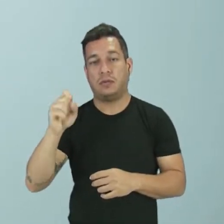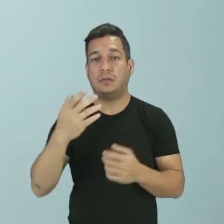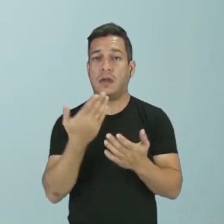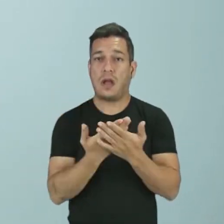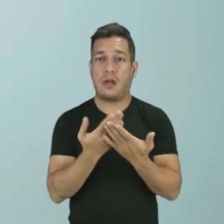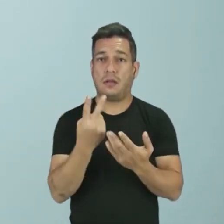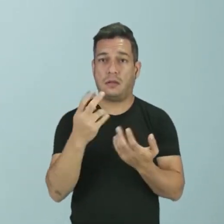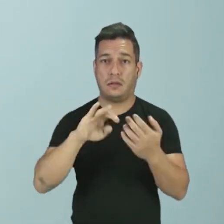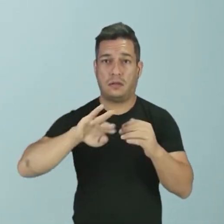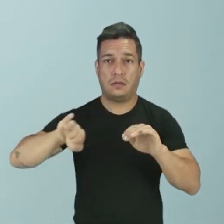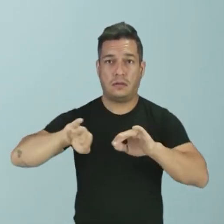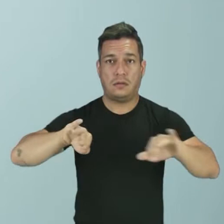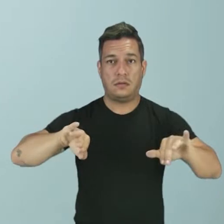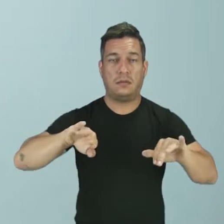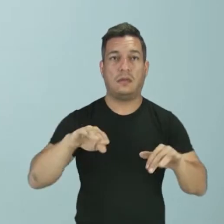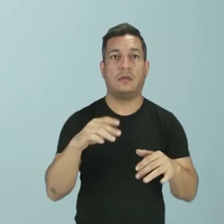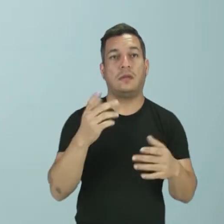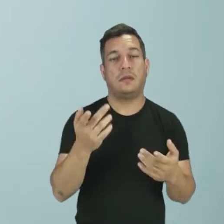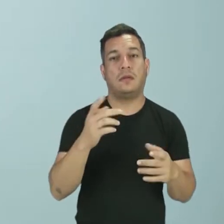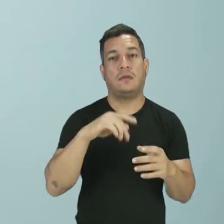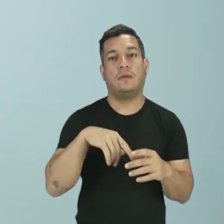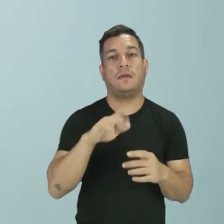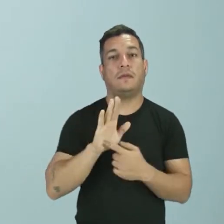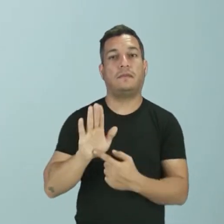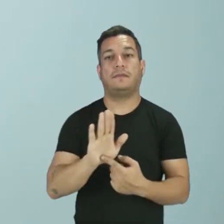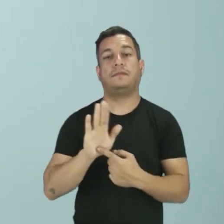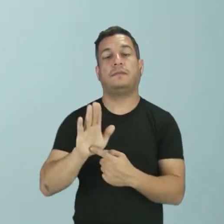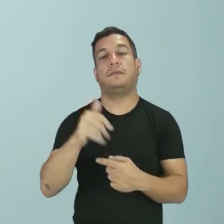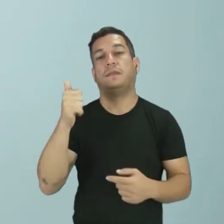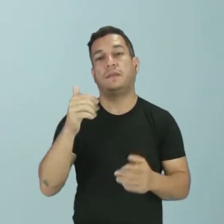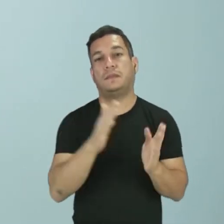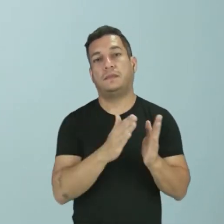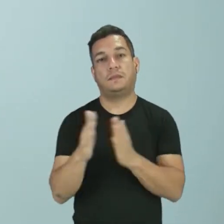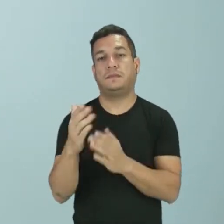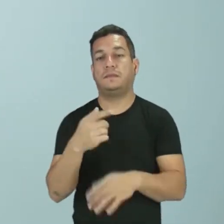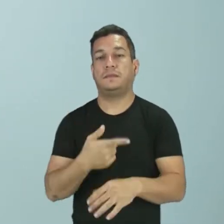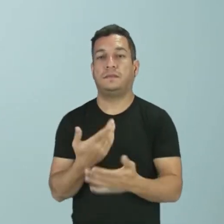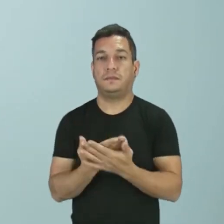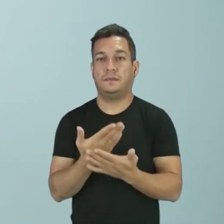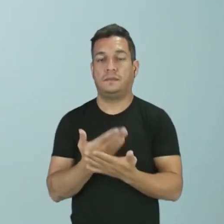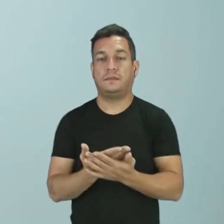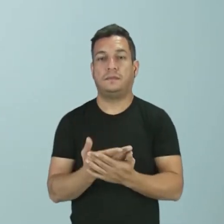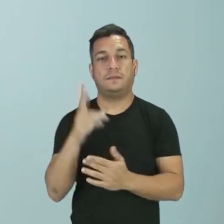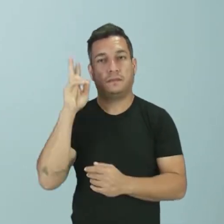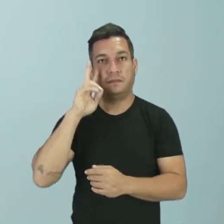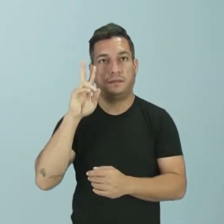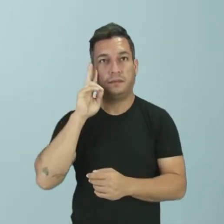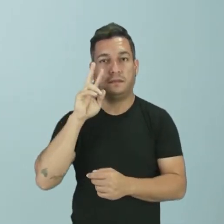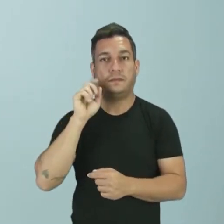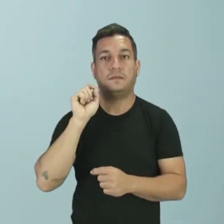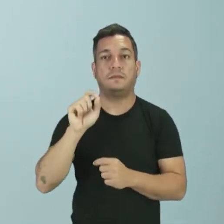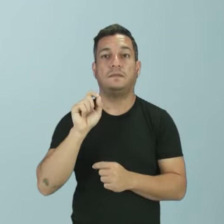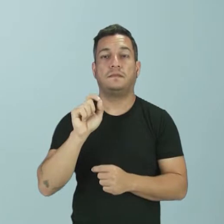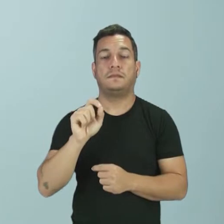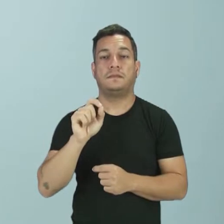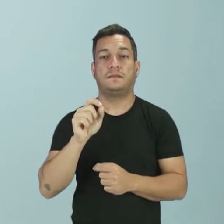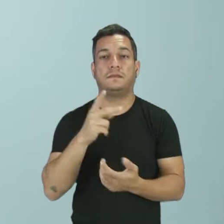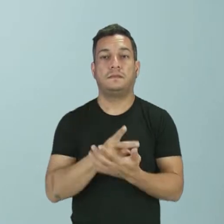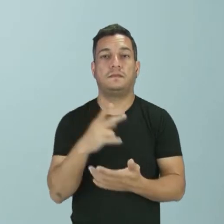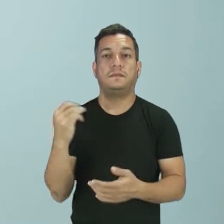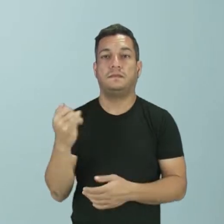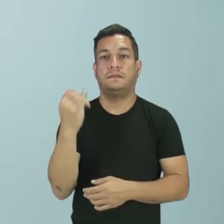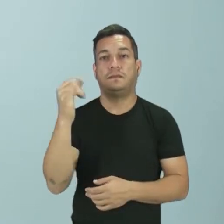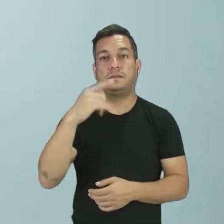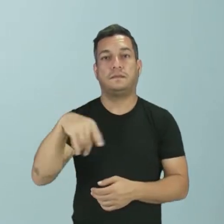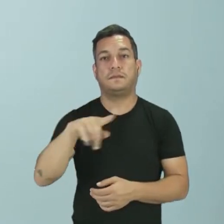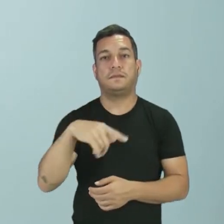ok? Então hoje eu vou estar trazendo para vocês a primeira parte dessa aula e lembrando que é sempre